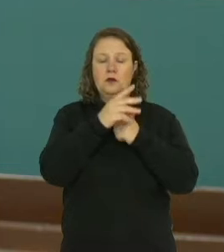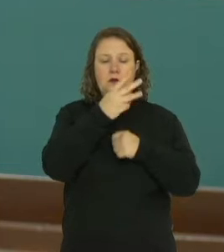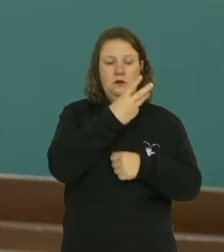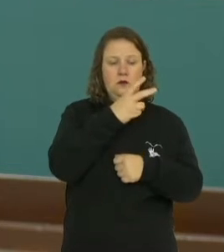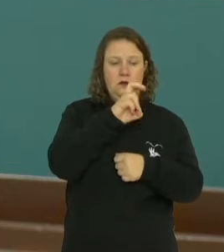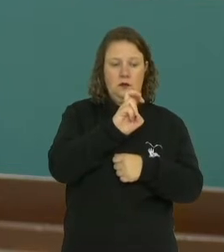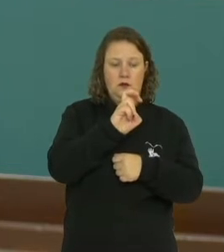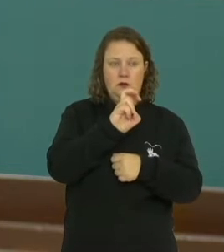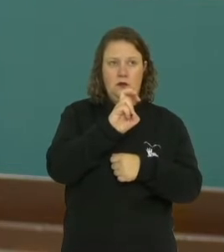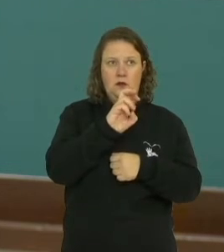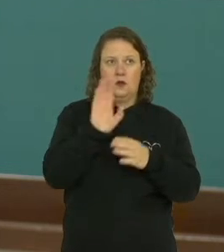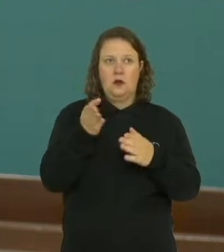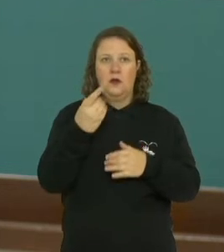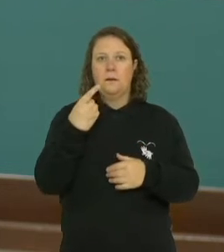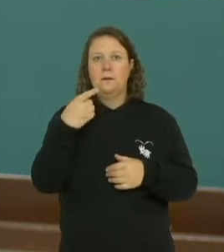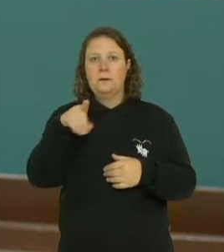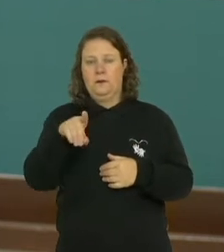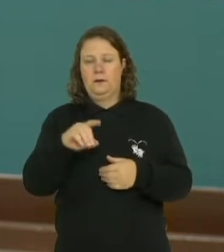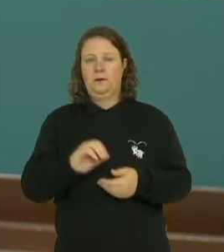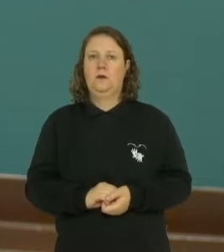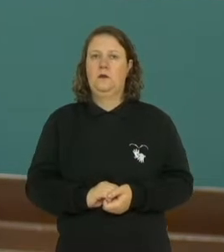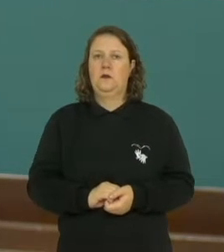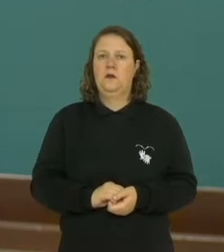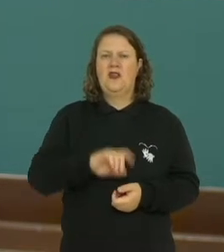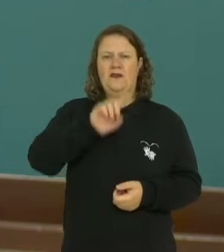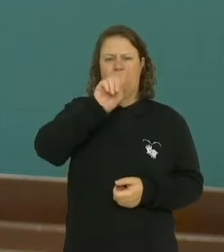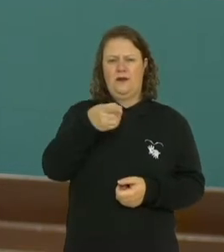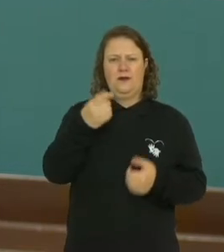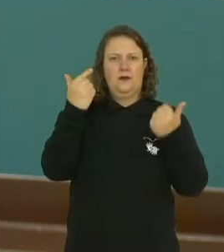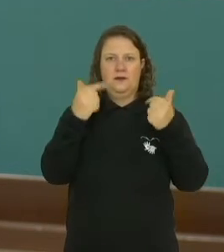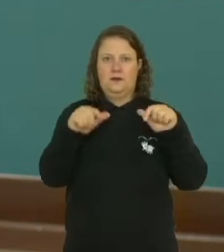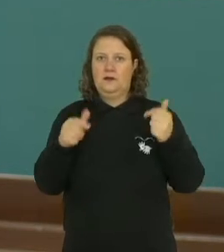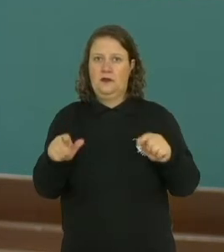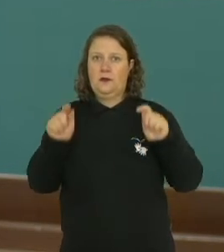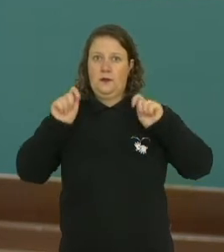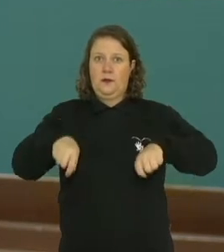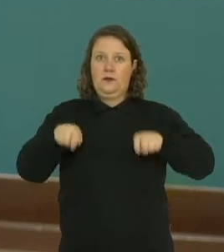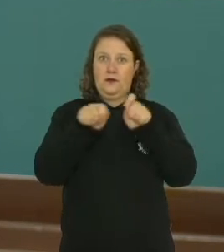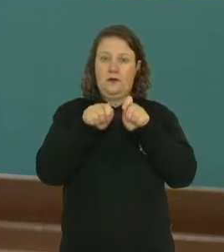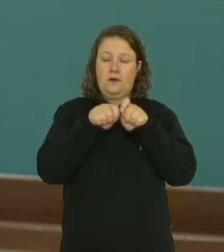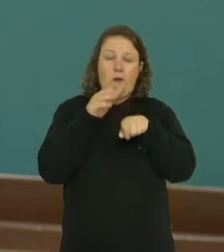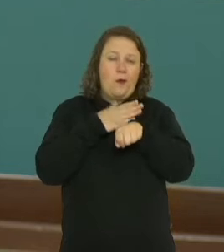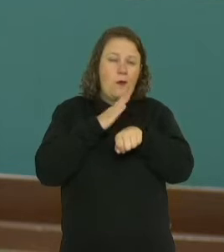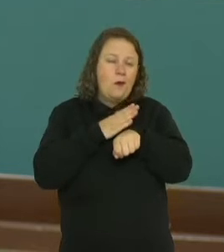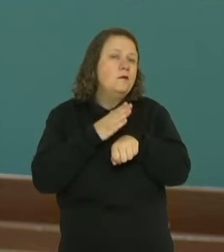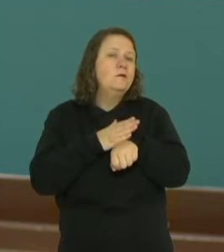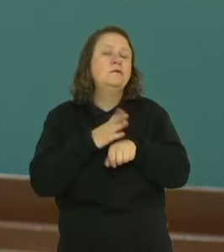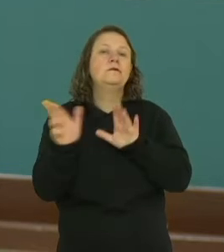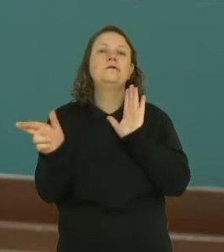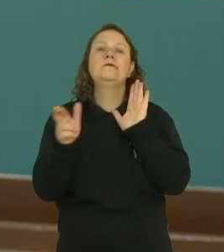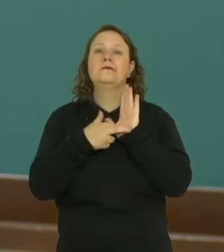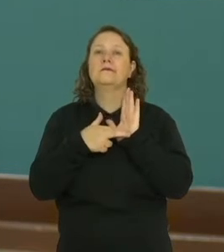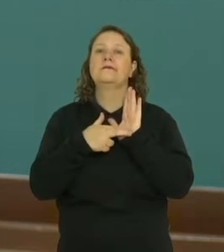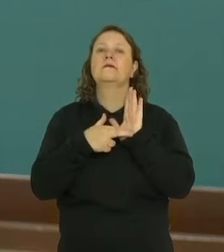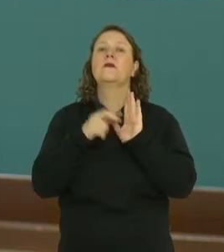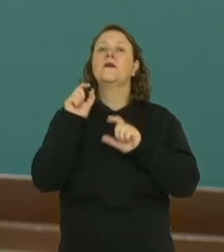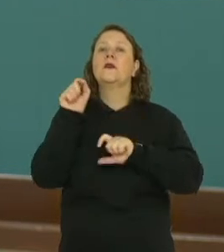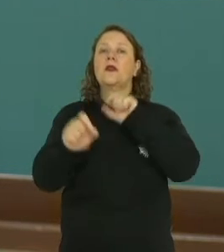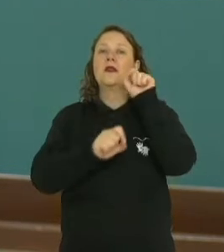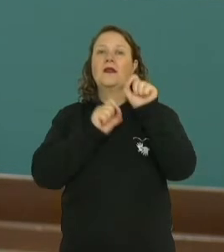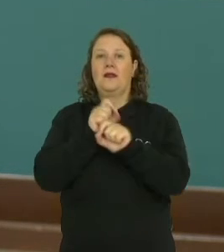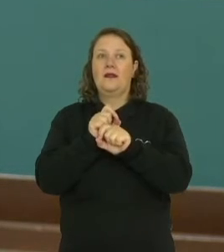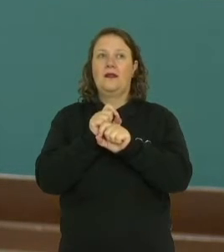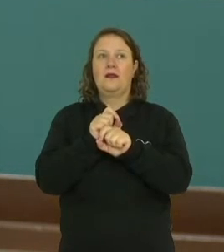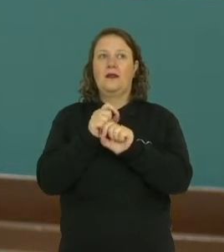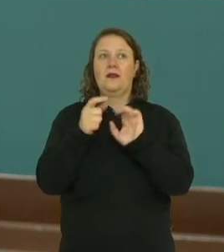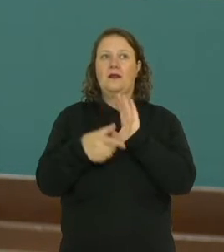encontrar 1000. Agora os números não têm vírgula, a gente faz essa conta e o resultado dessa conta vai ser o resultado da conta